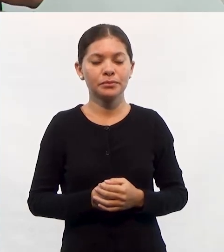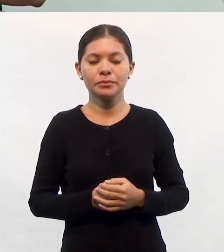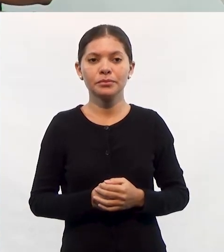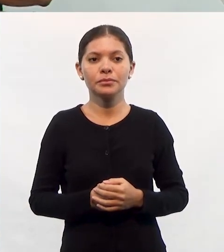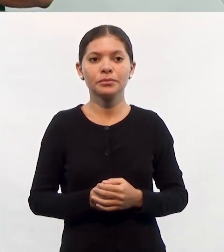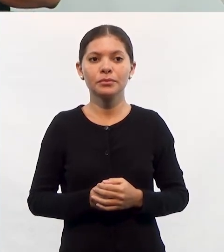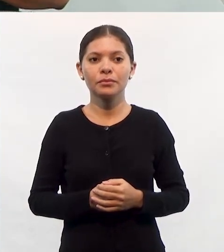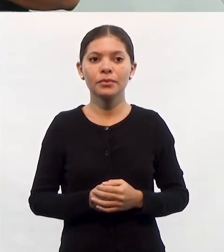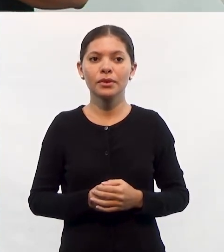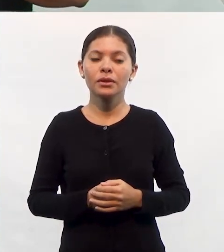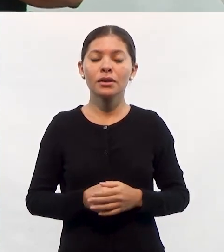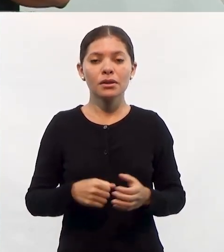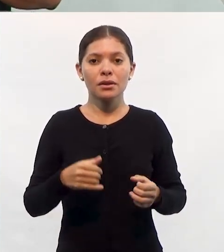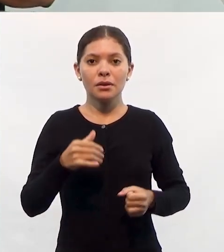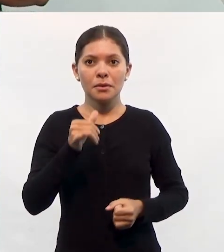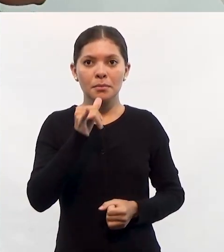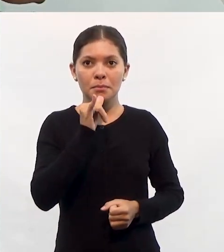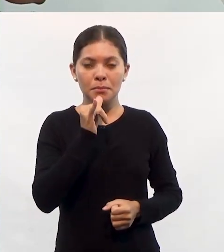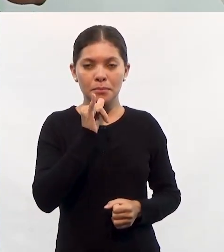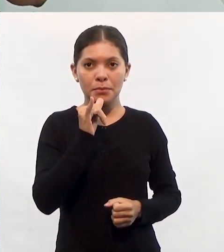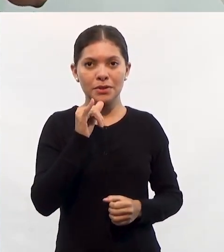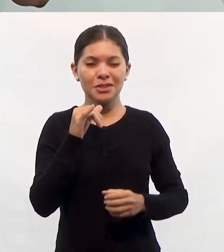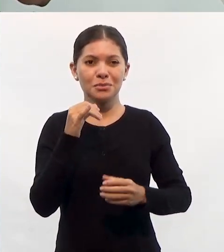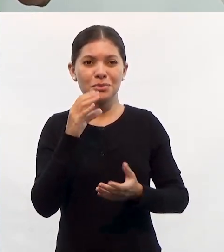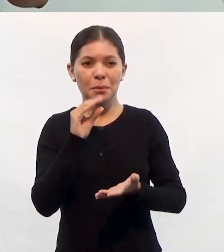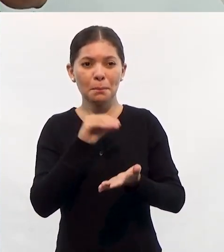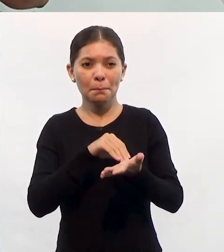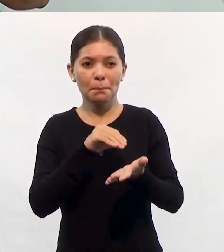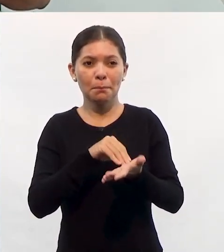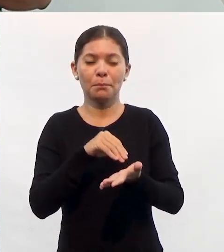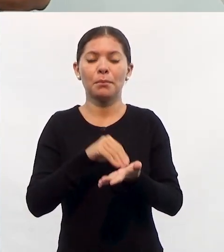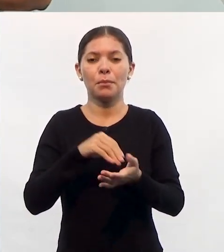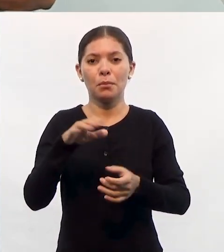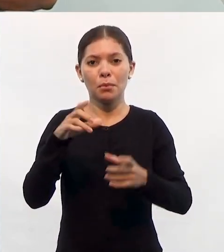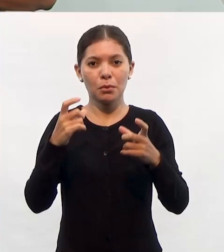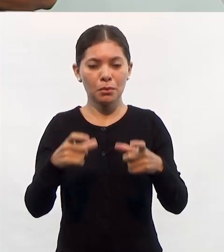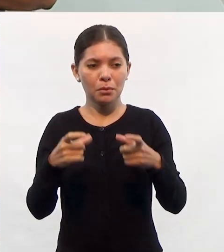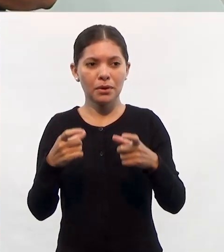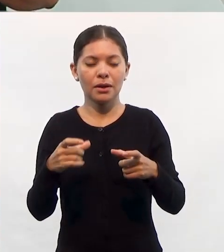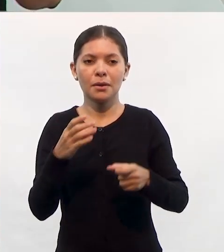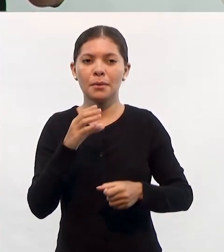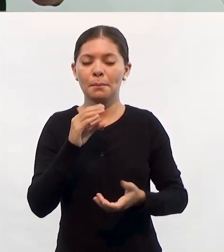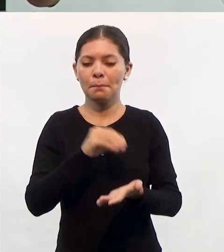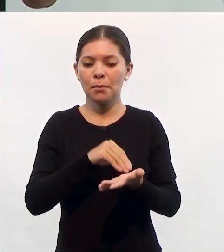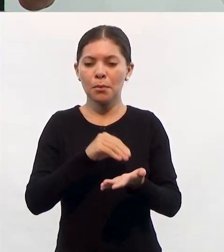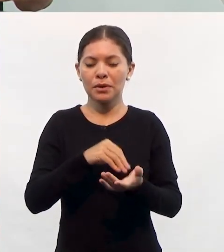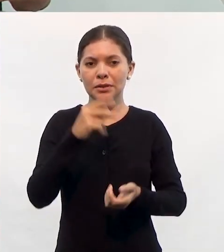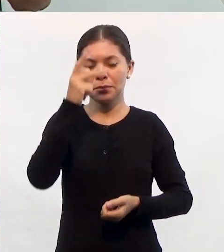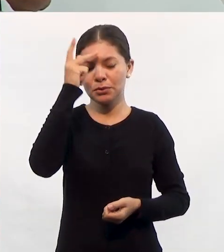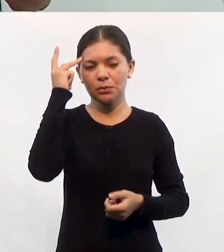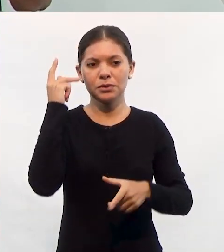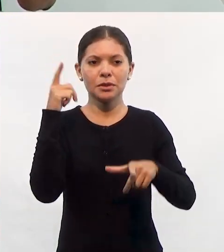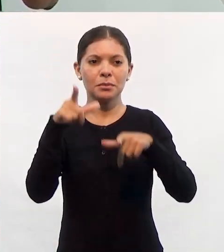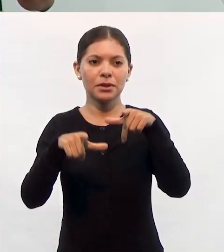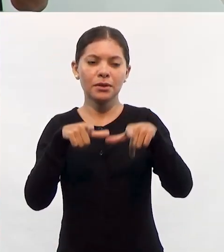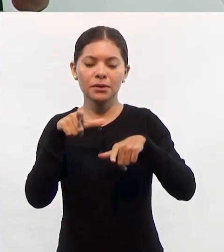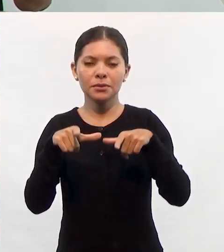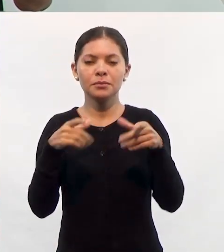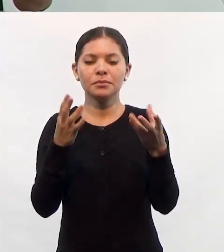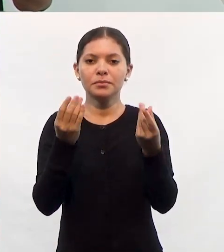Siderúrgica a Siderúrgica tem poucas pessoas trabalhando muitas máquinas